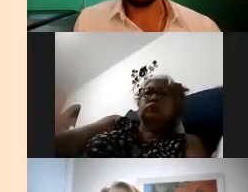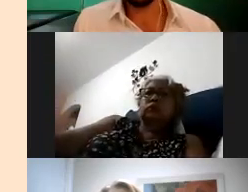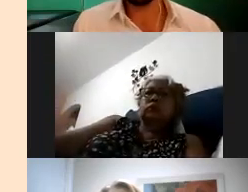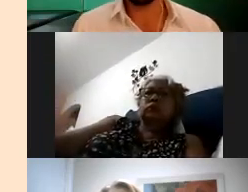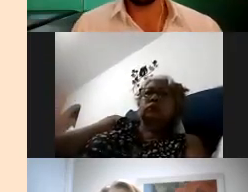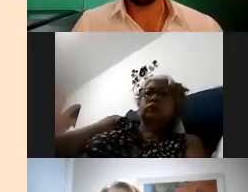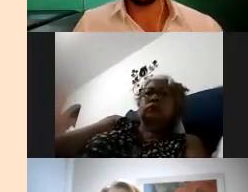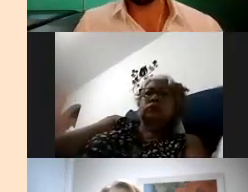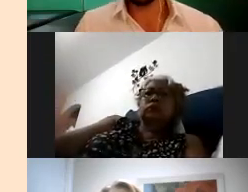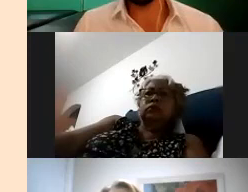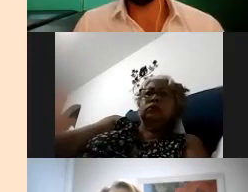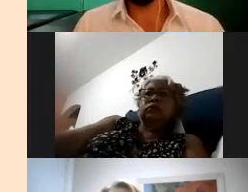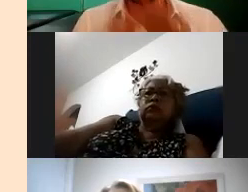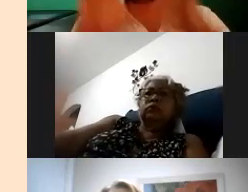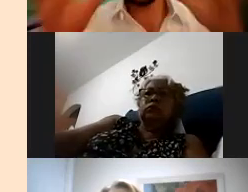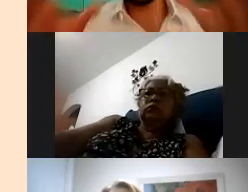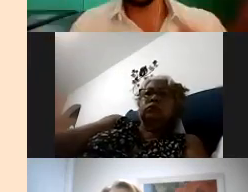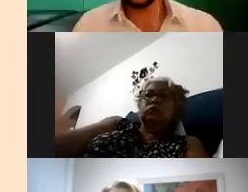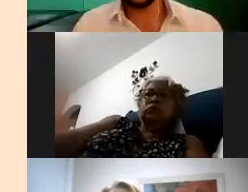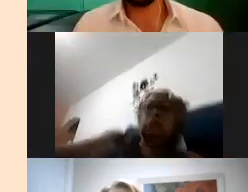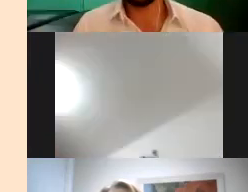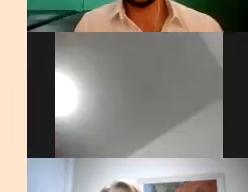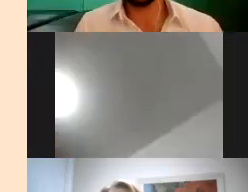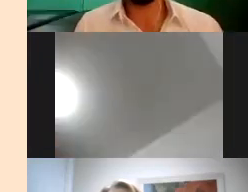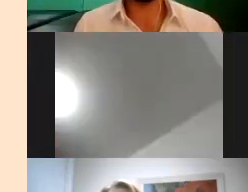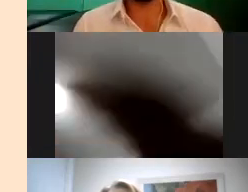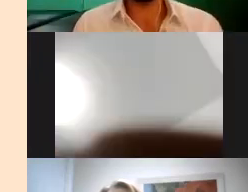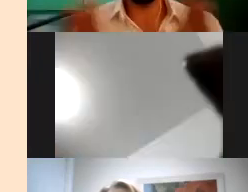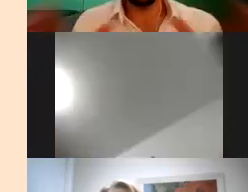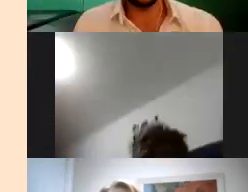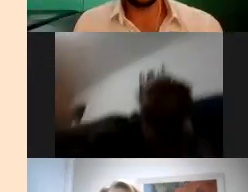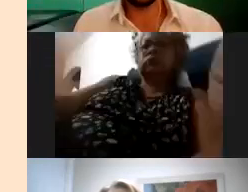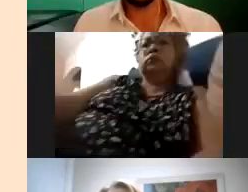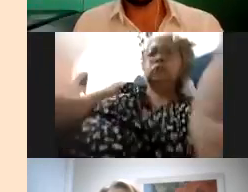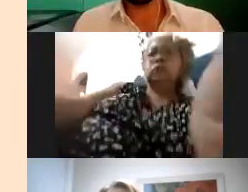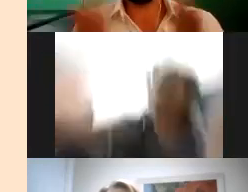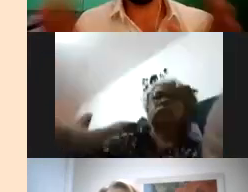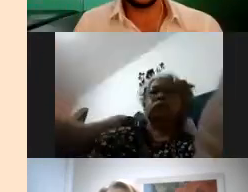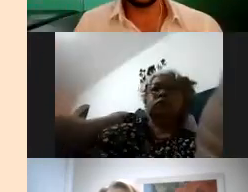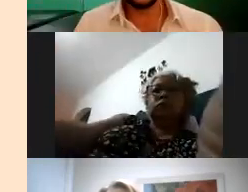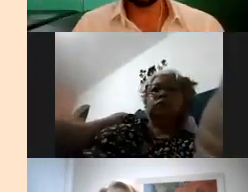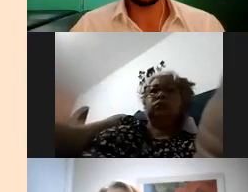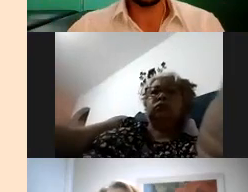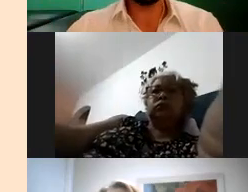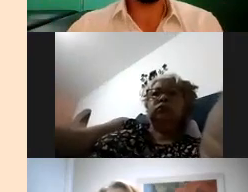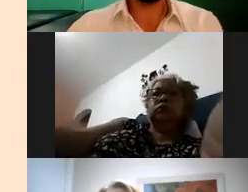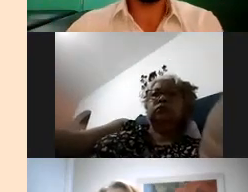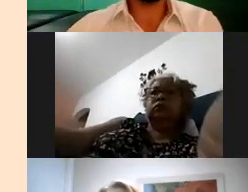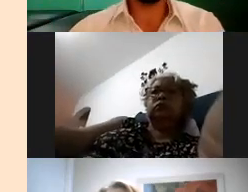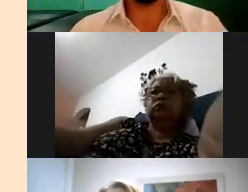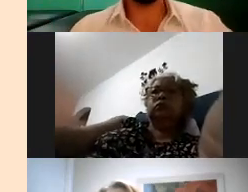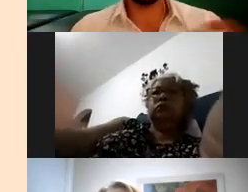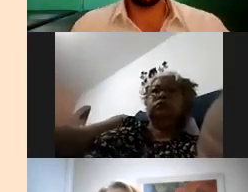momento da vida, ela não é um objeto único. Ela não é uma questão única e encaixotada dentro